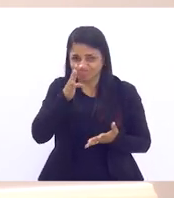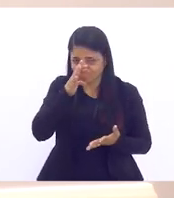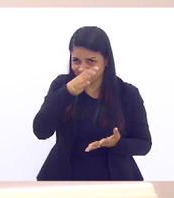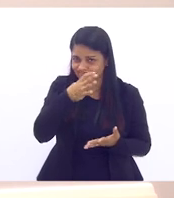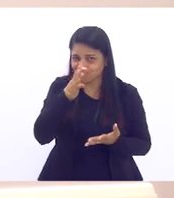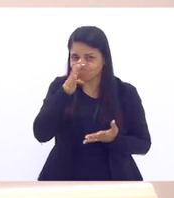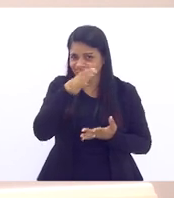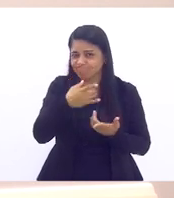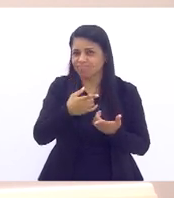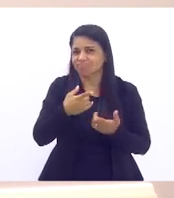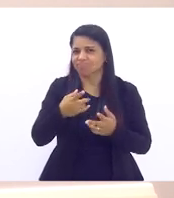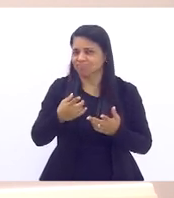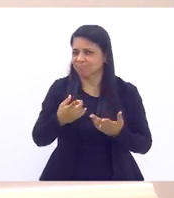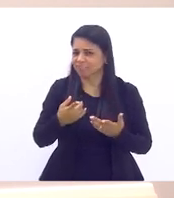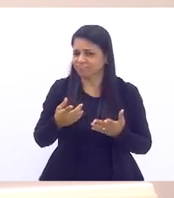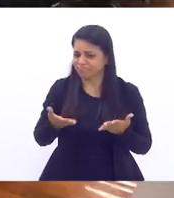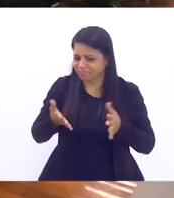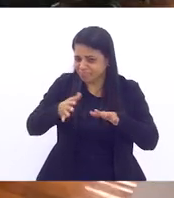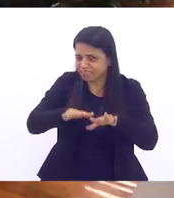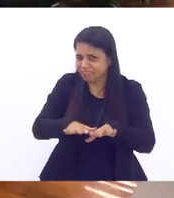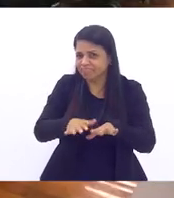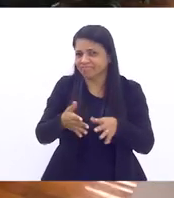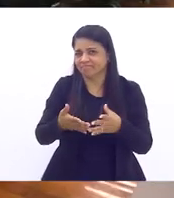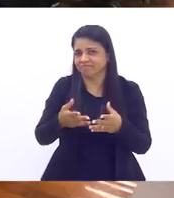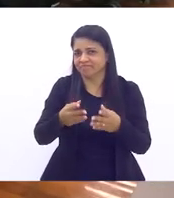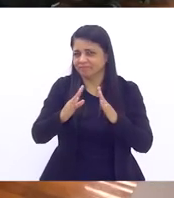de Educação deve ser amparado